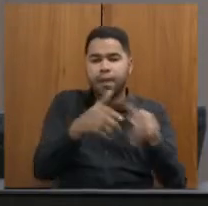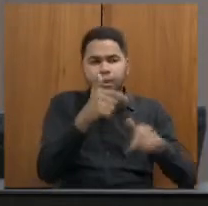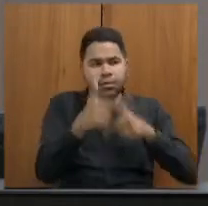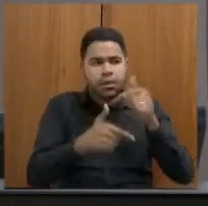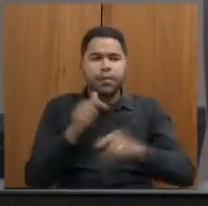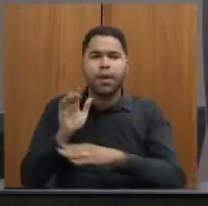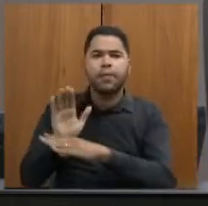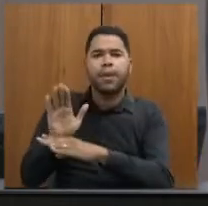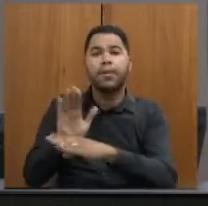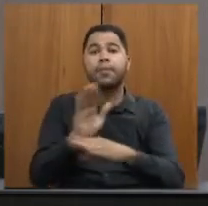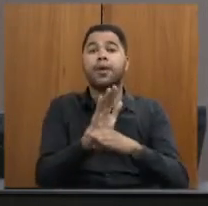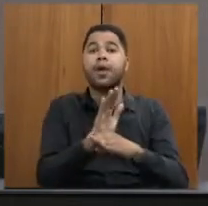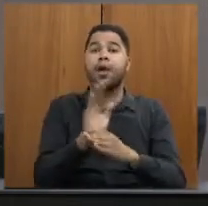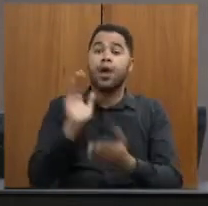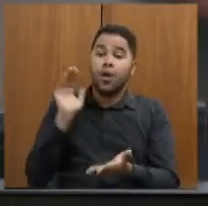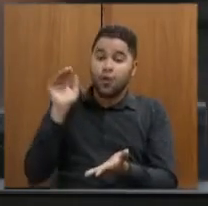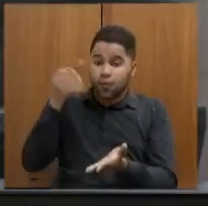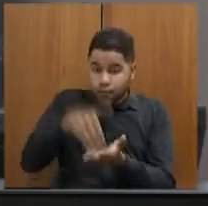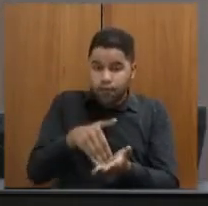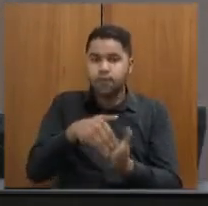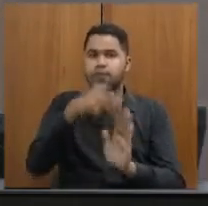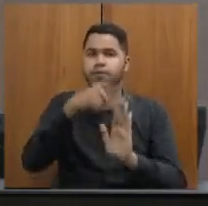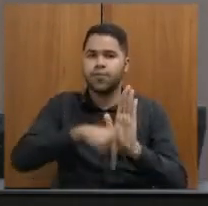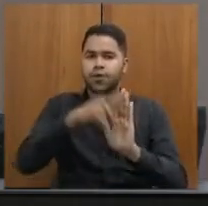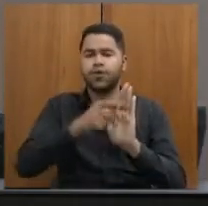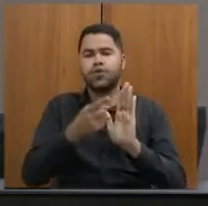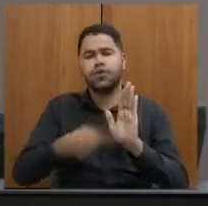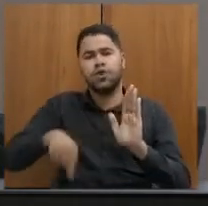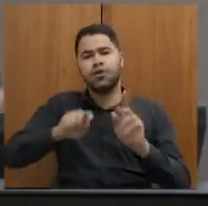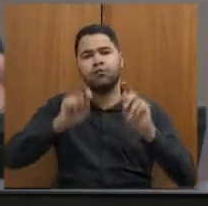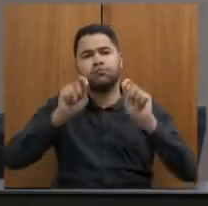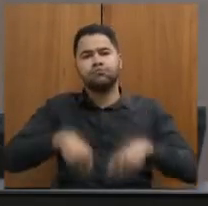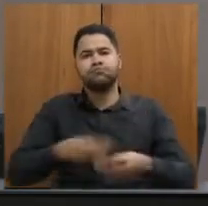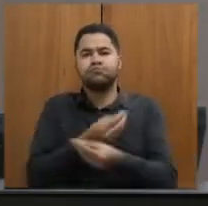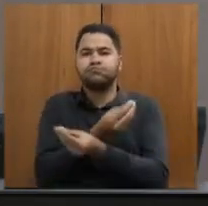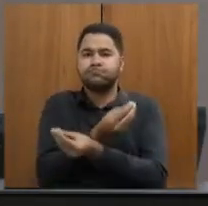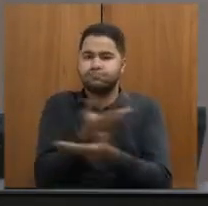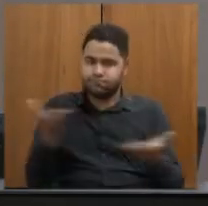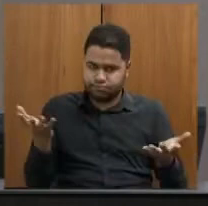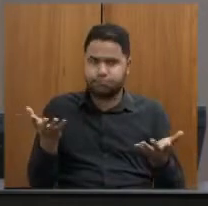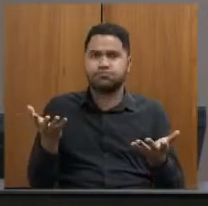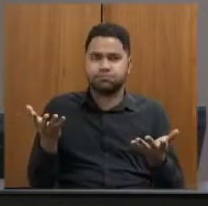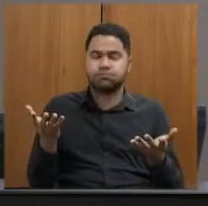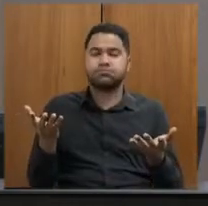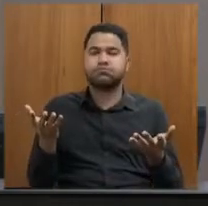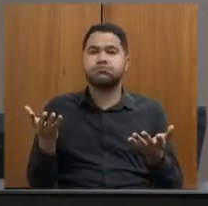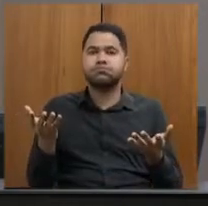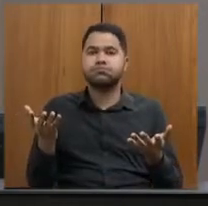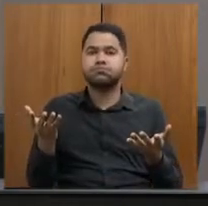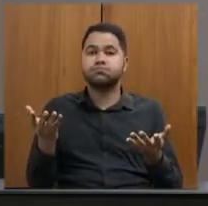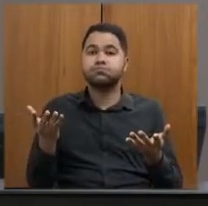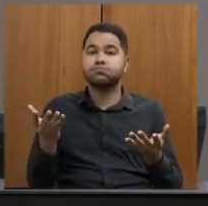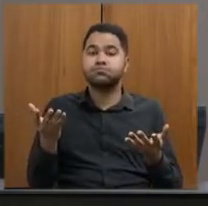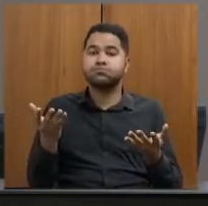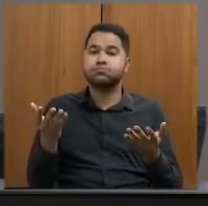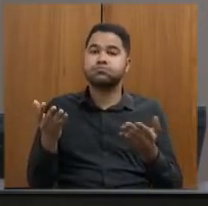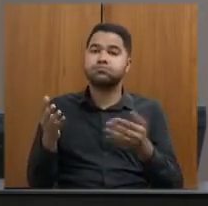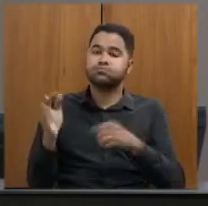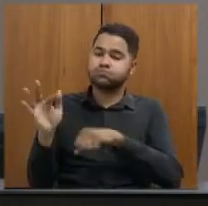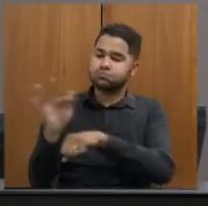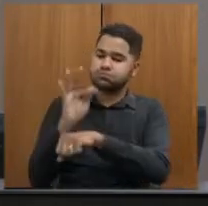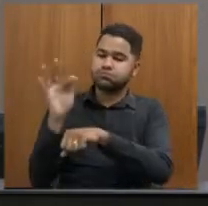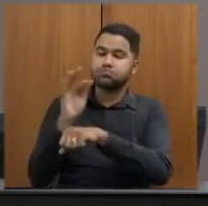na assistência e ao final de o teto nós vamos poder trazer para ir para dentro do do da formalização